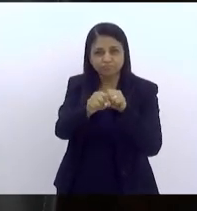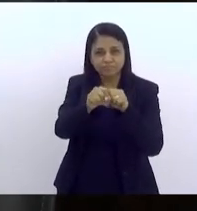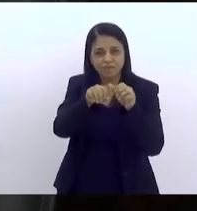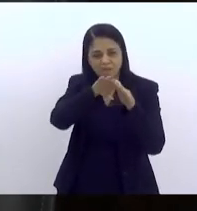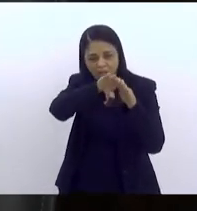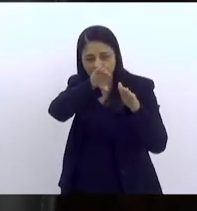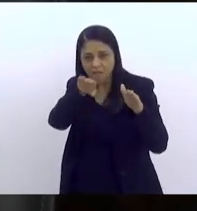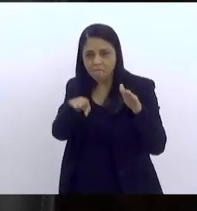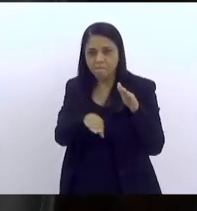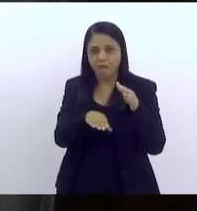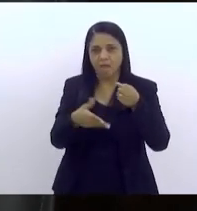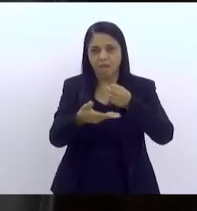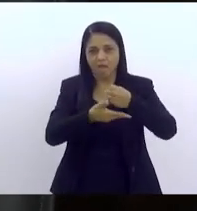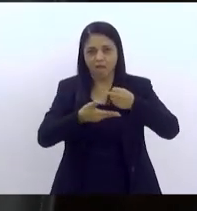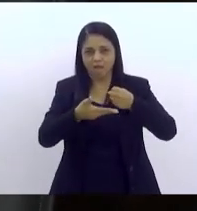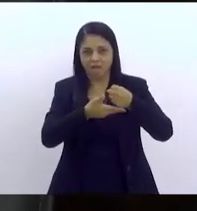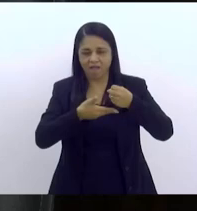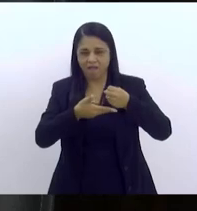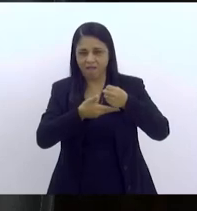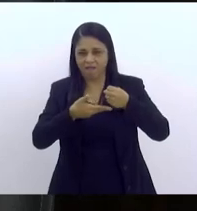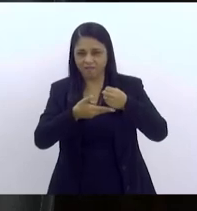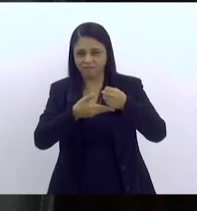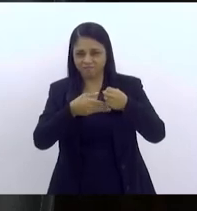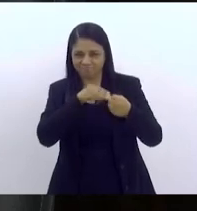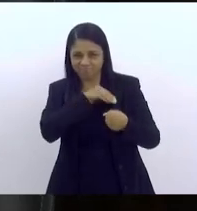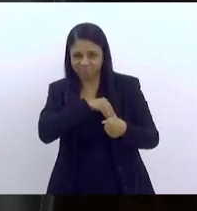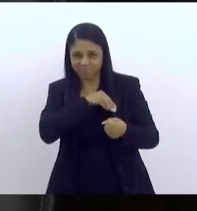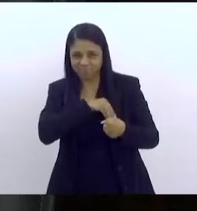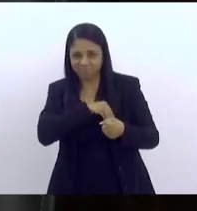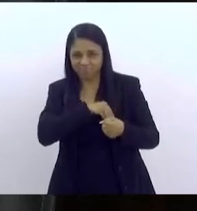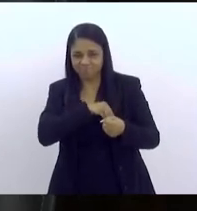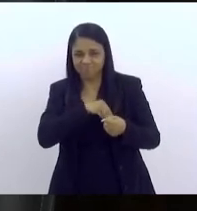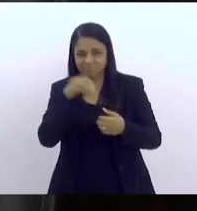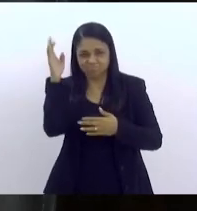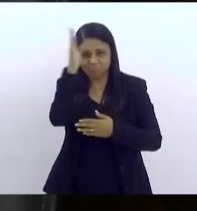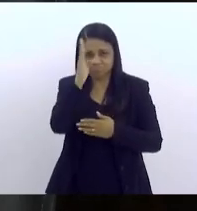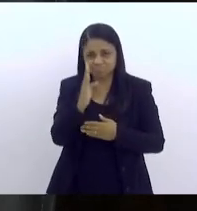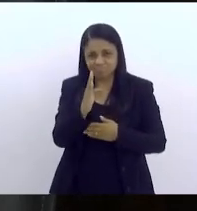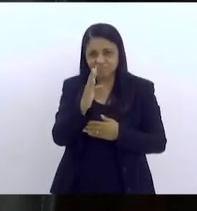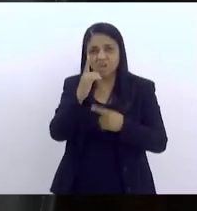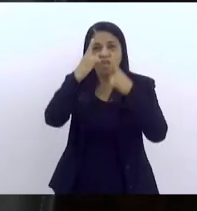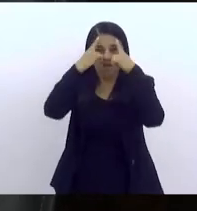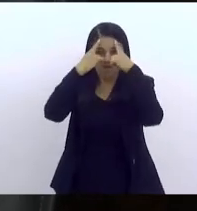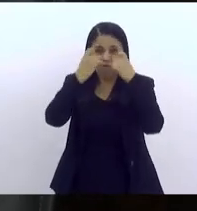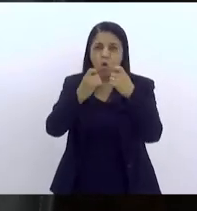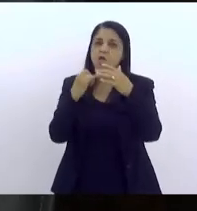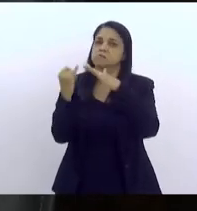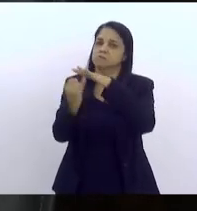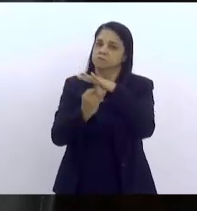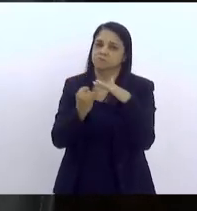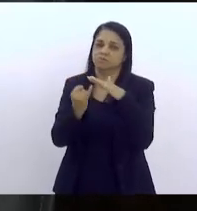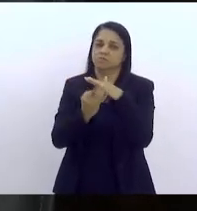abaixo do piso Nacional do magistério Isso é uma violência institucionalizada